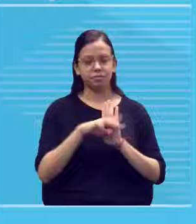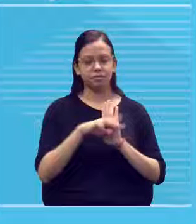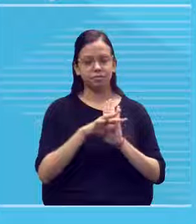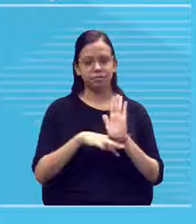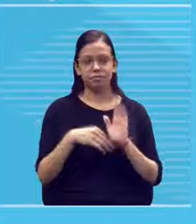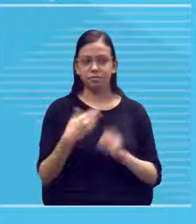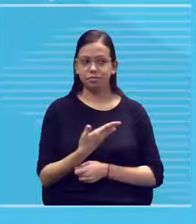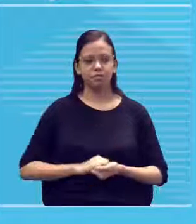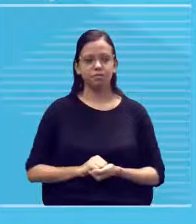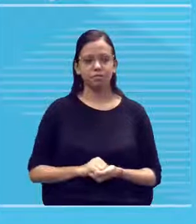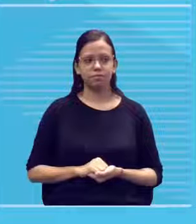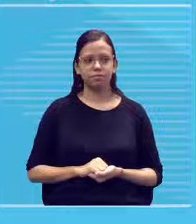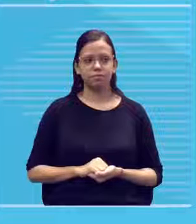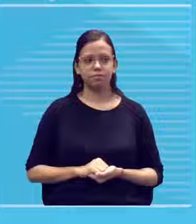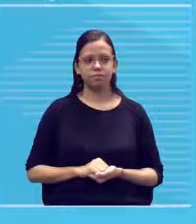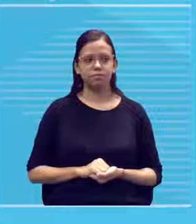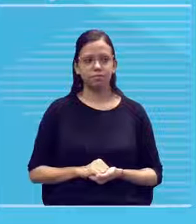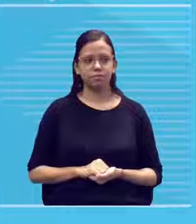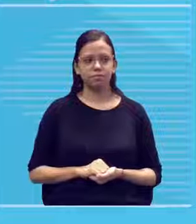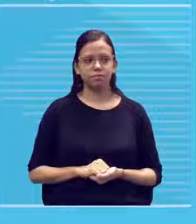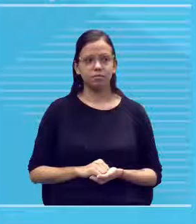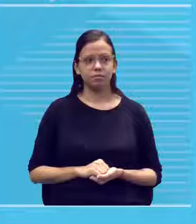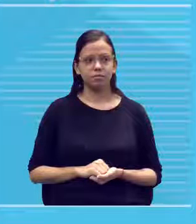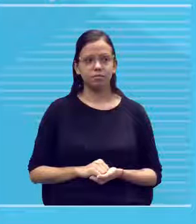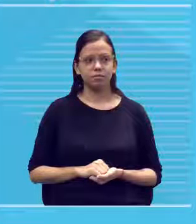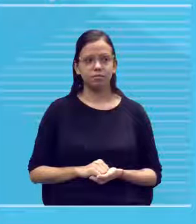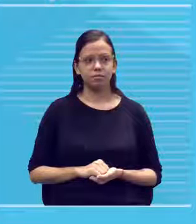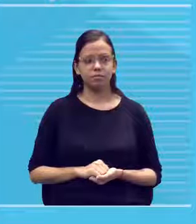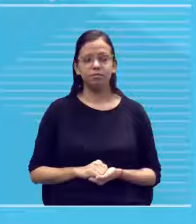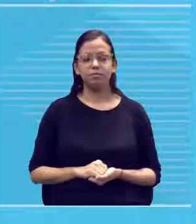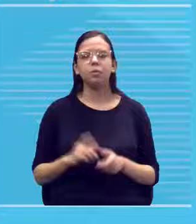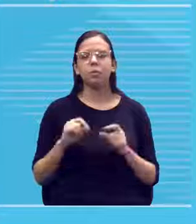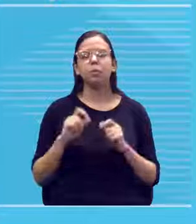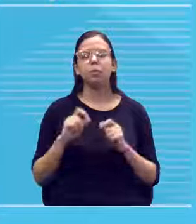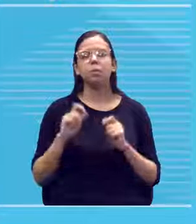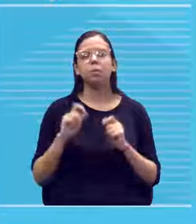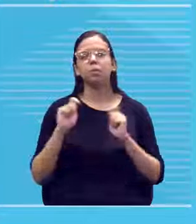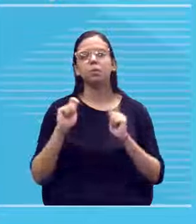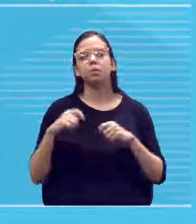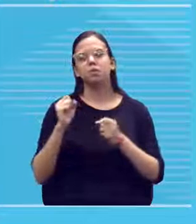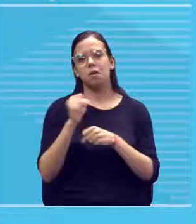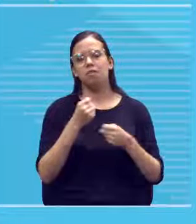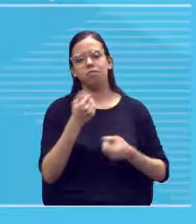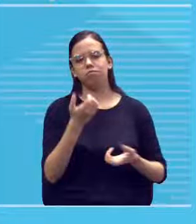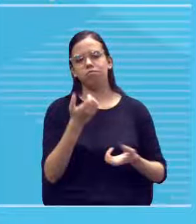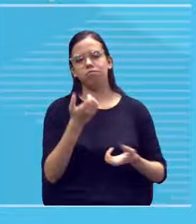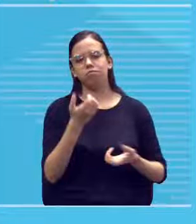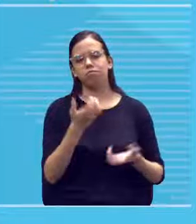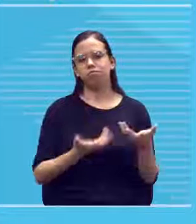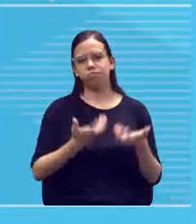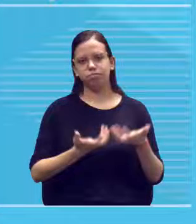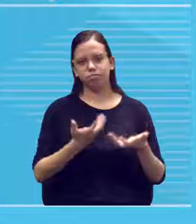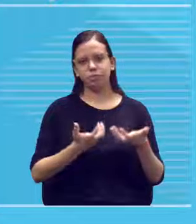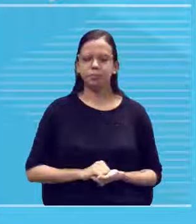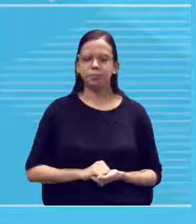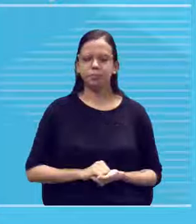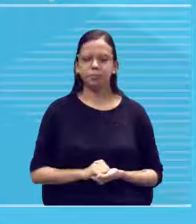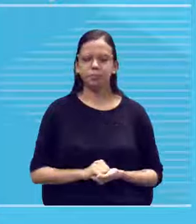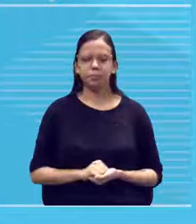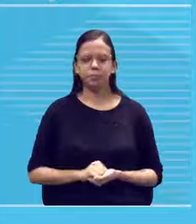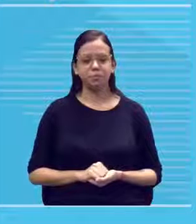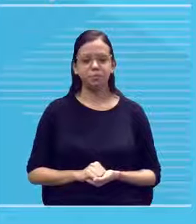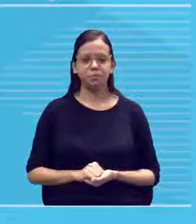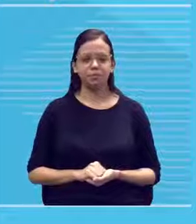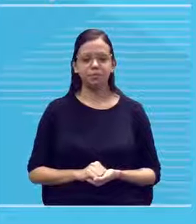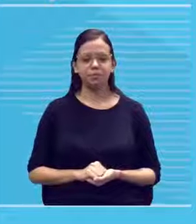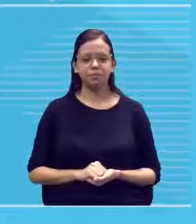utilidades não sei você joga lá na lareira e tchau vassoura é meu lindo tá vendo aí